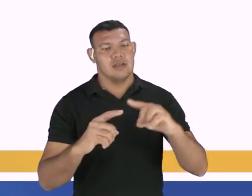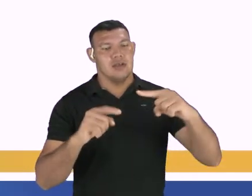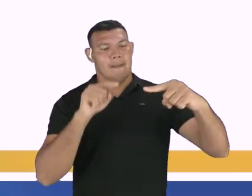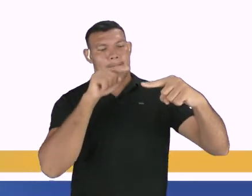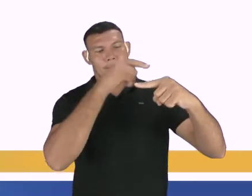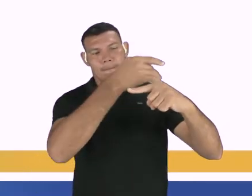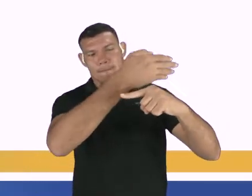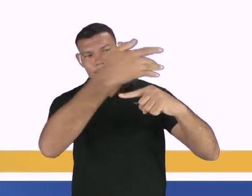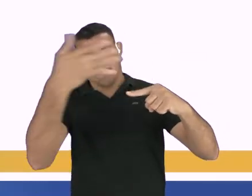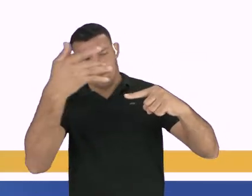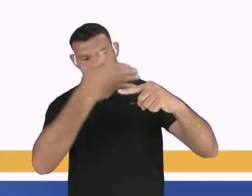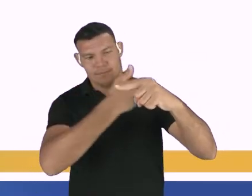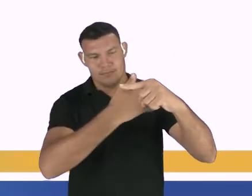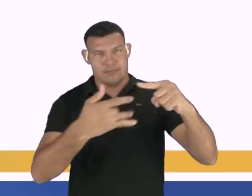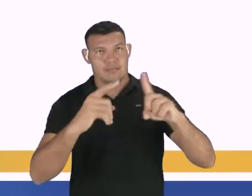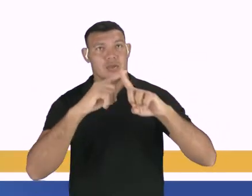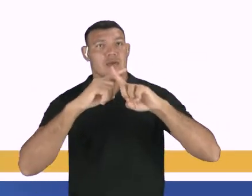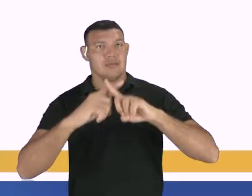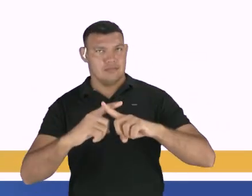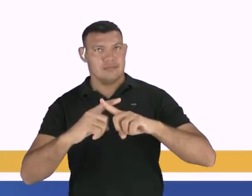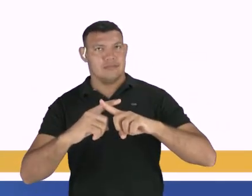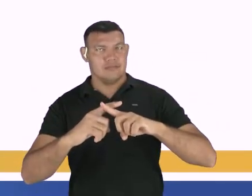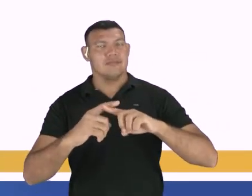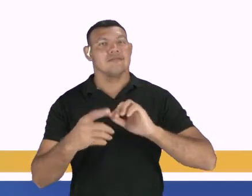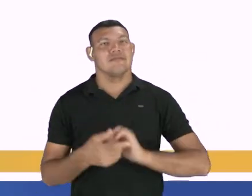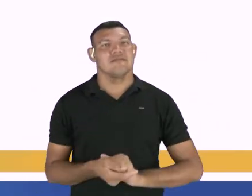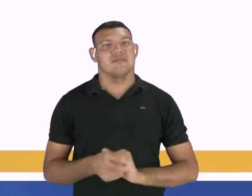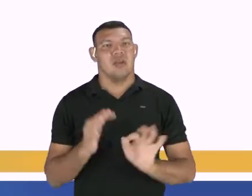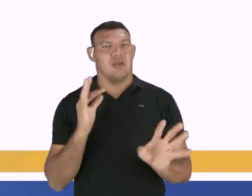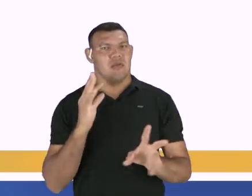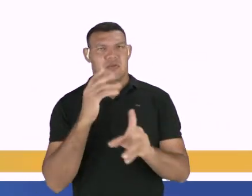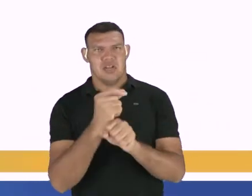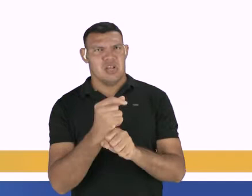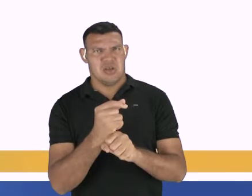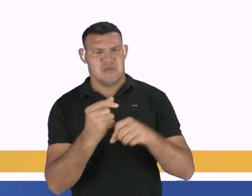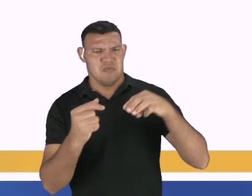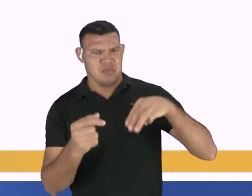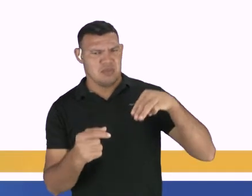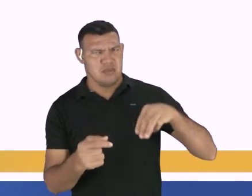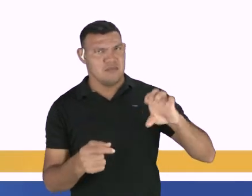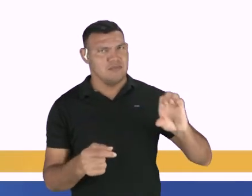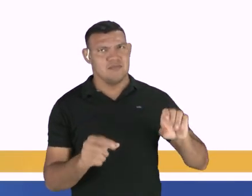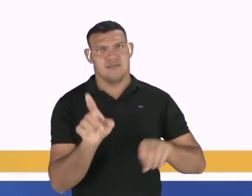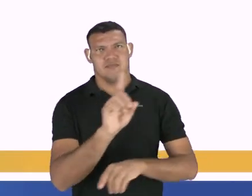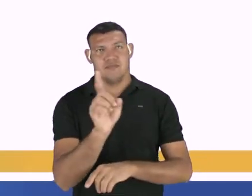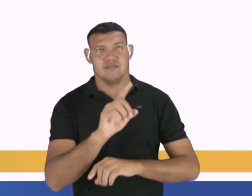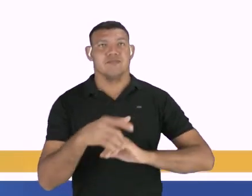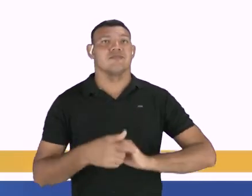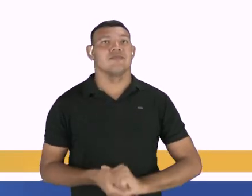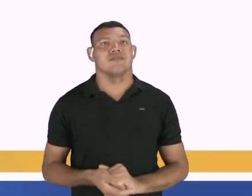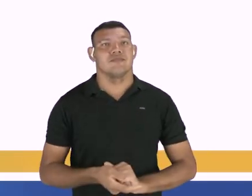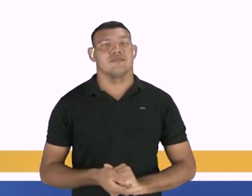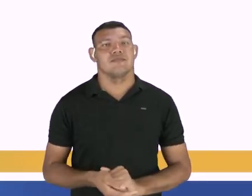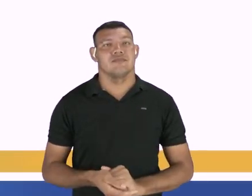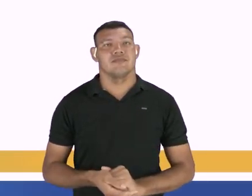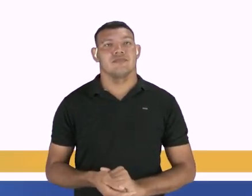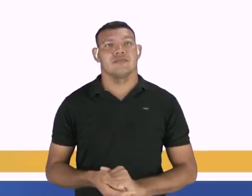numeradores, denominadores por denominadores, não existe cálculo de MMC, ok?